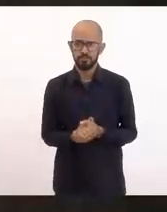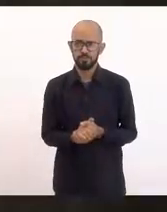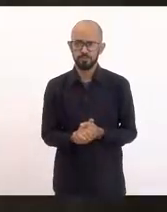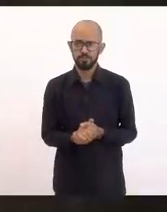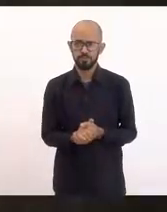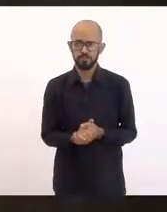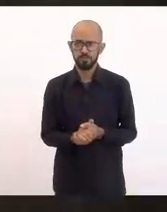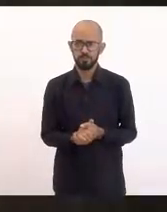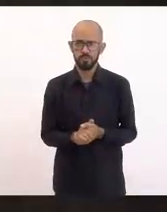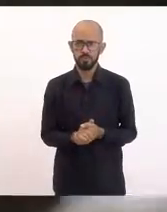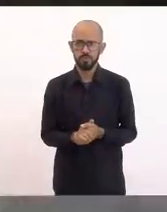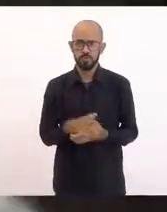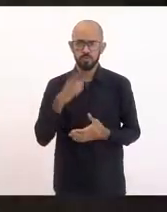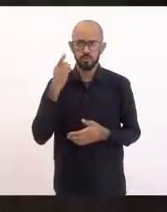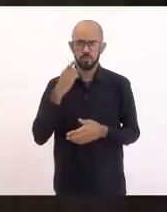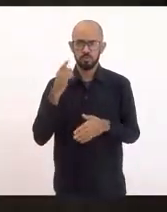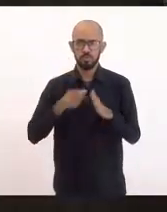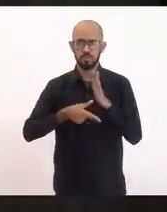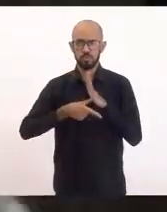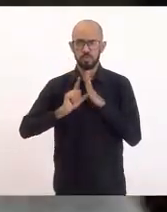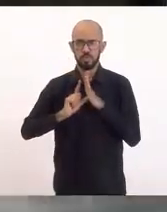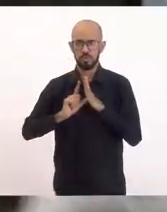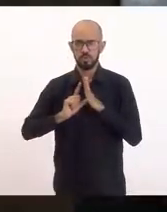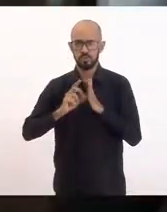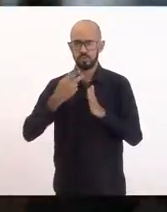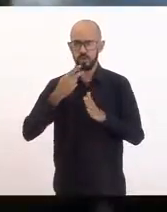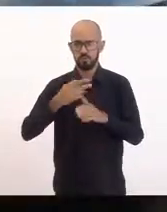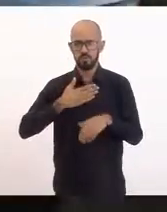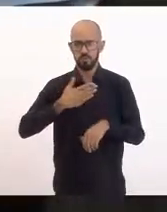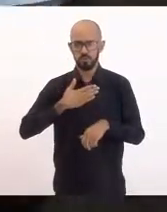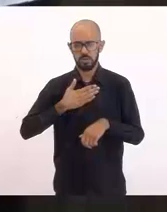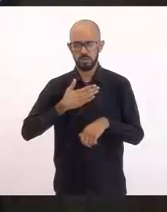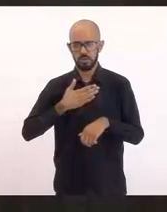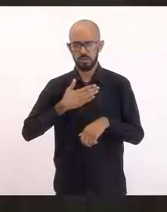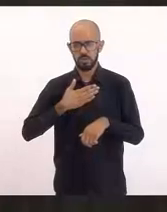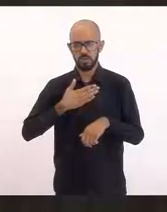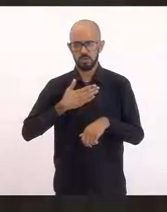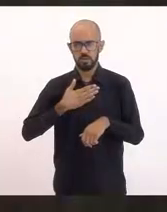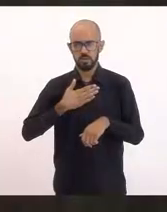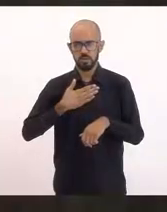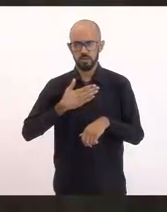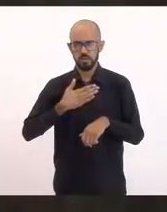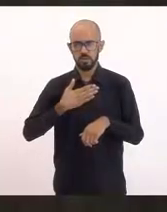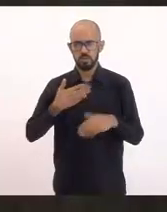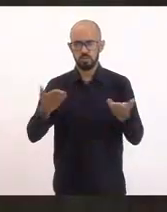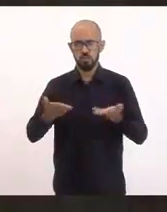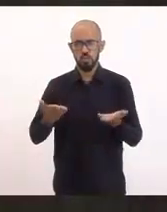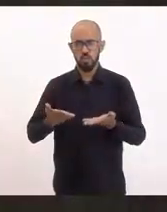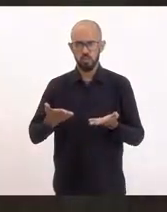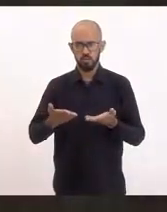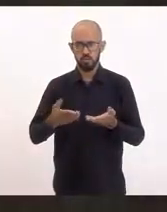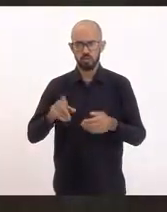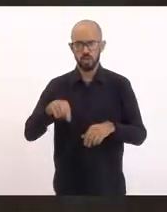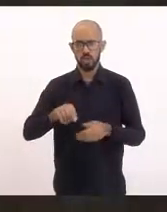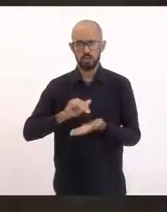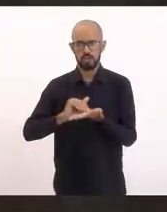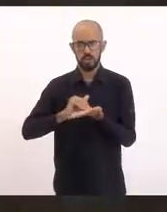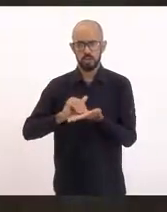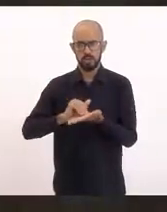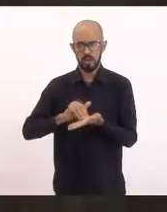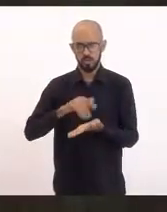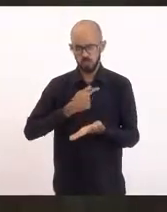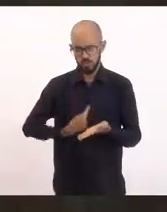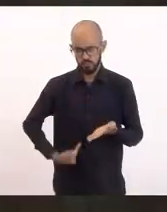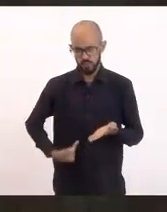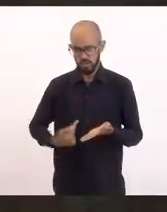o deputado que me antecedeu, que hoje é secretário do governo, vem aqui,